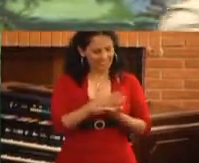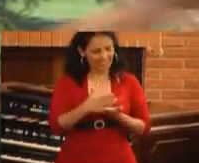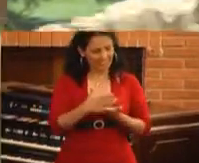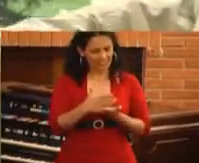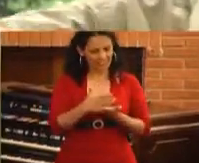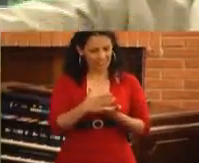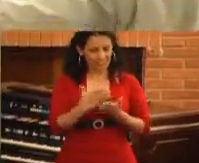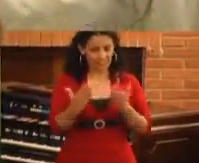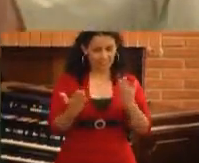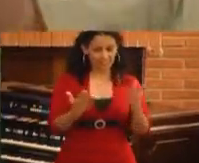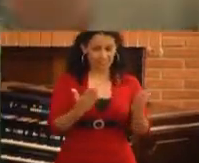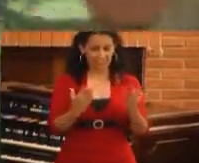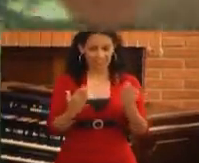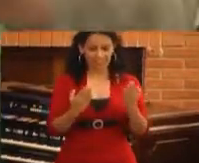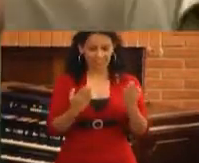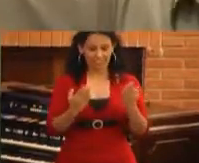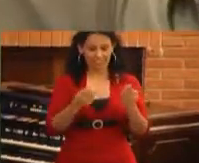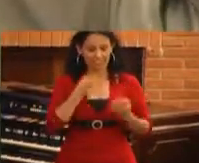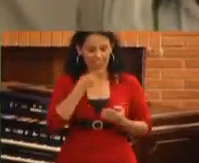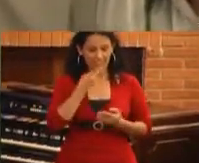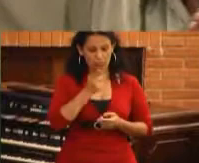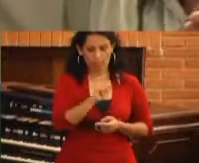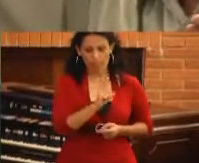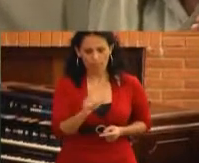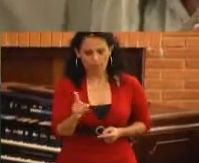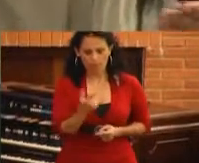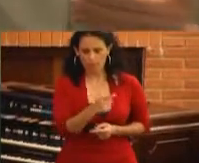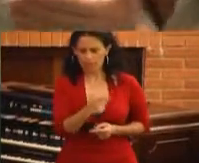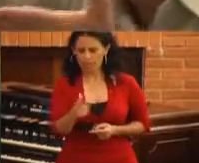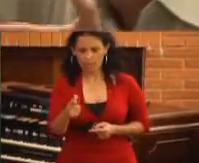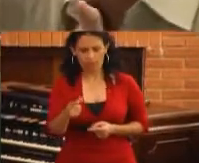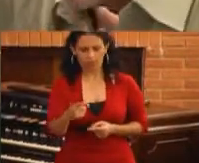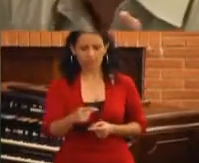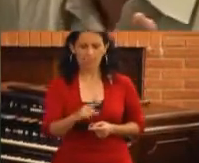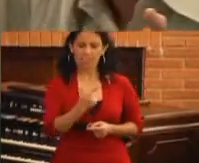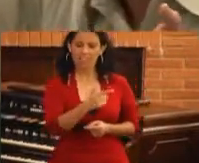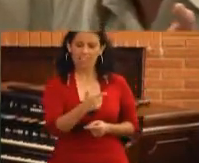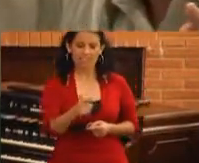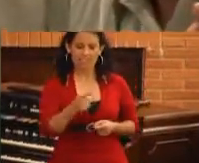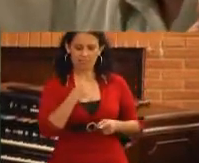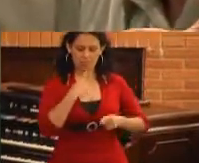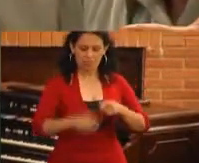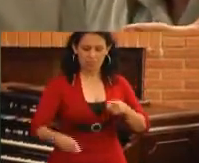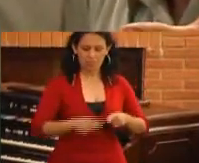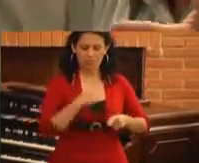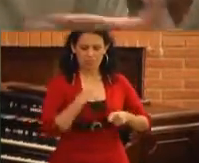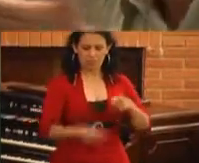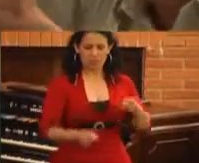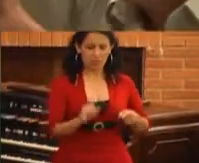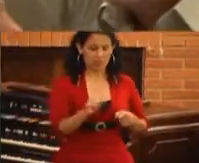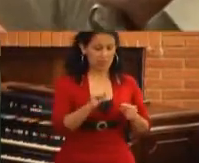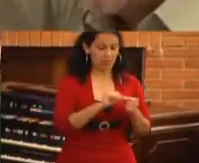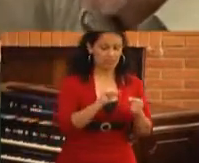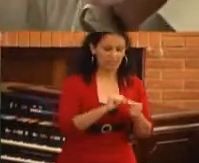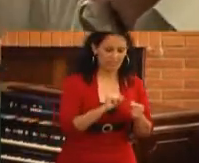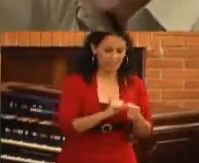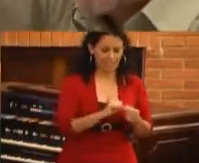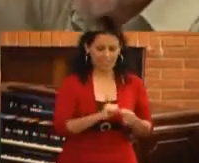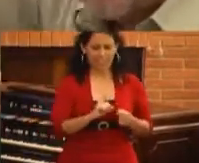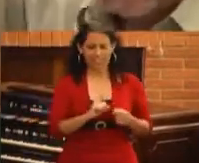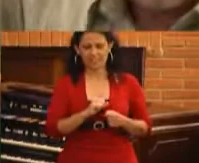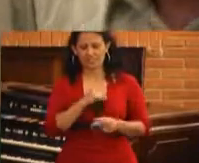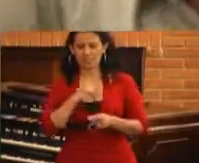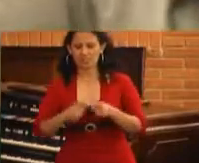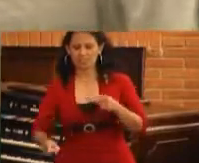no não. Não terás, não farás, não isto,